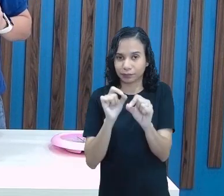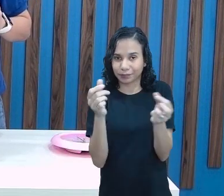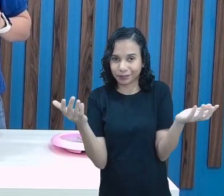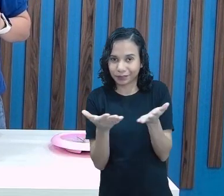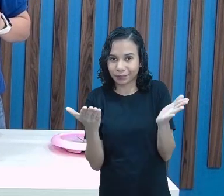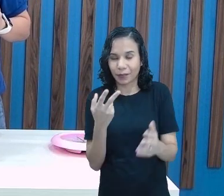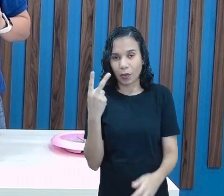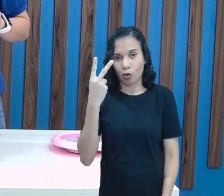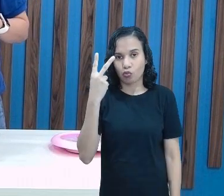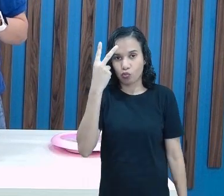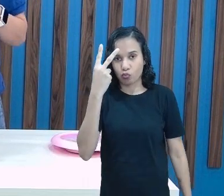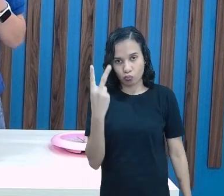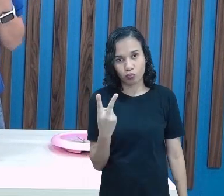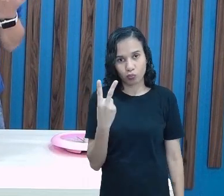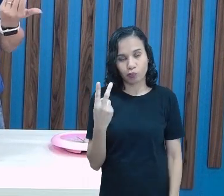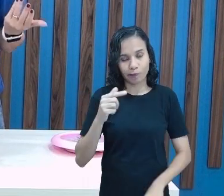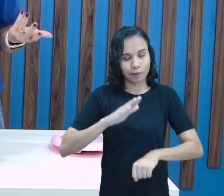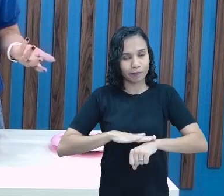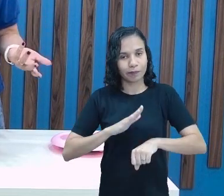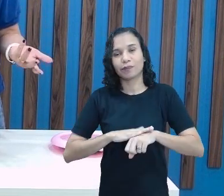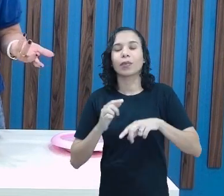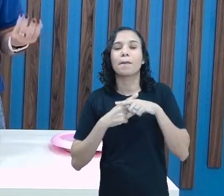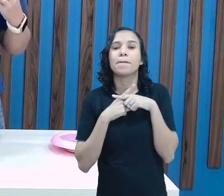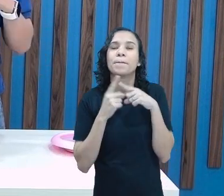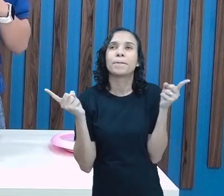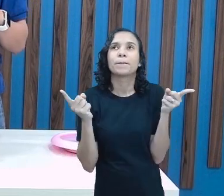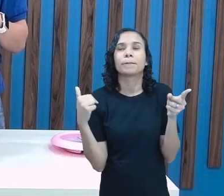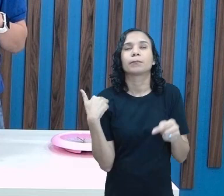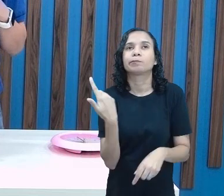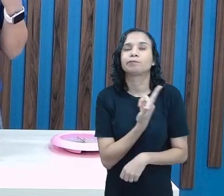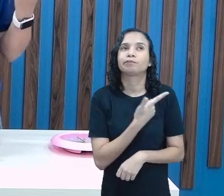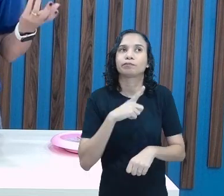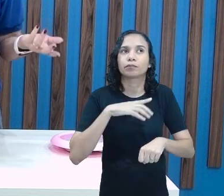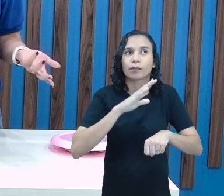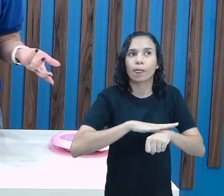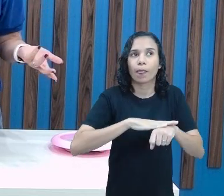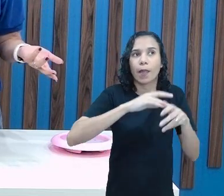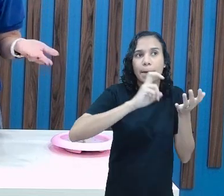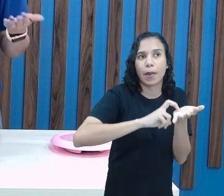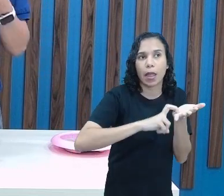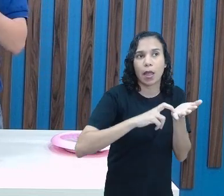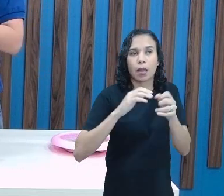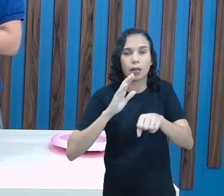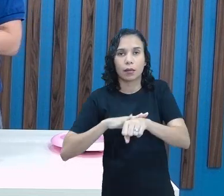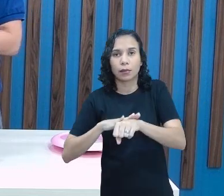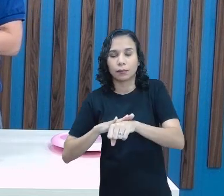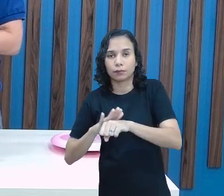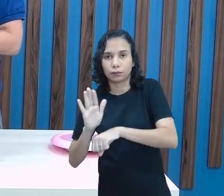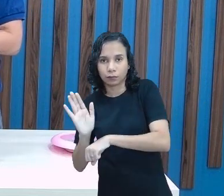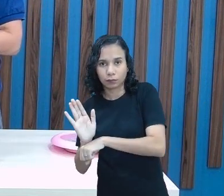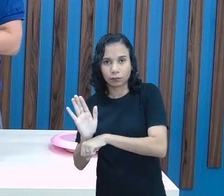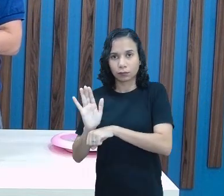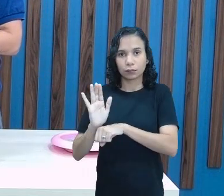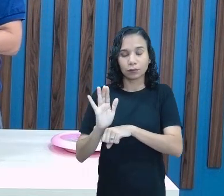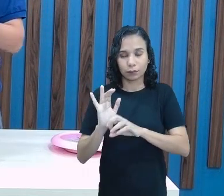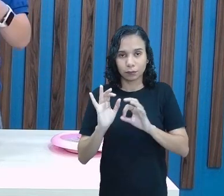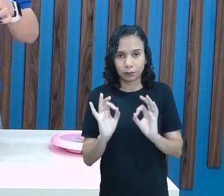2 horas. Só que a gente tem o tempo da manhã e o tempo da